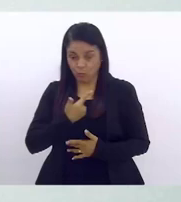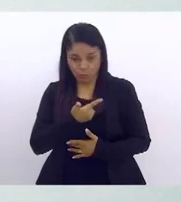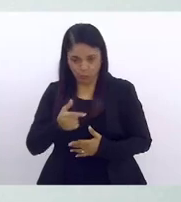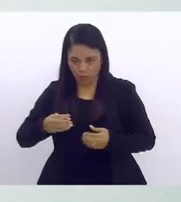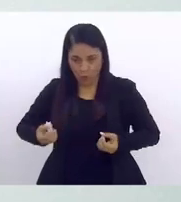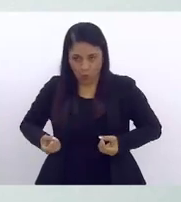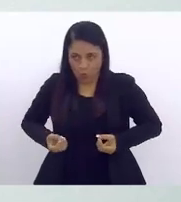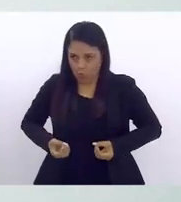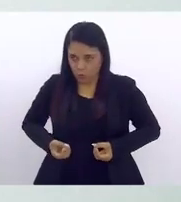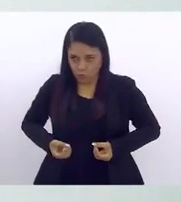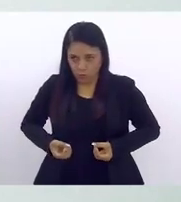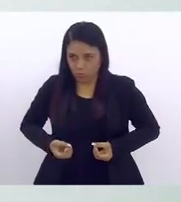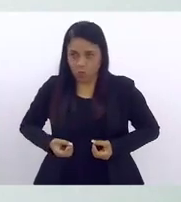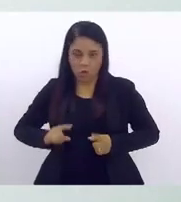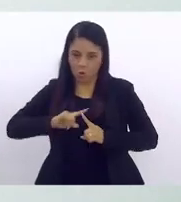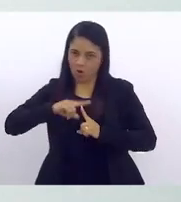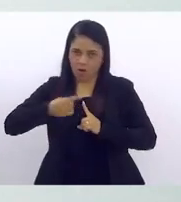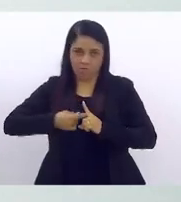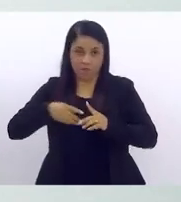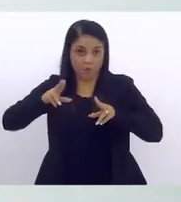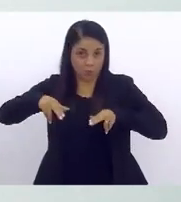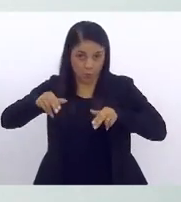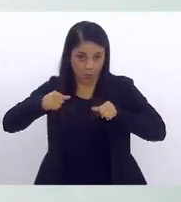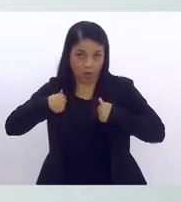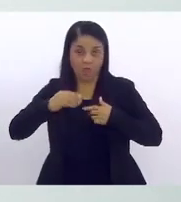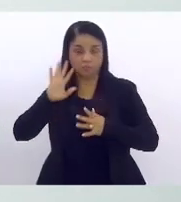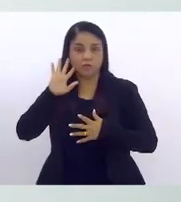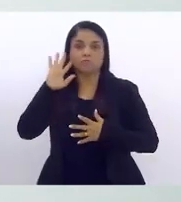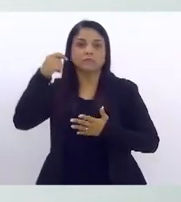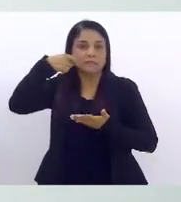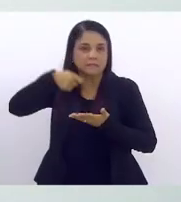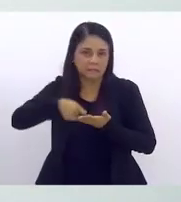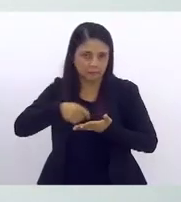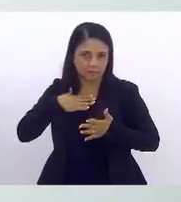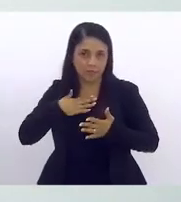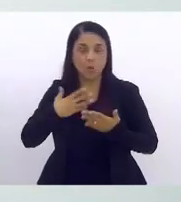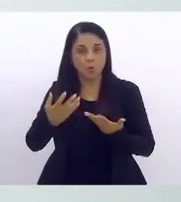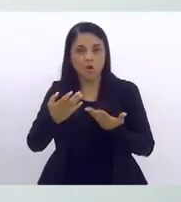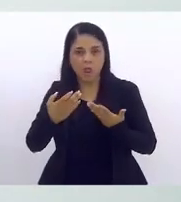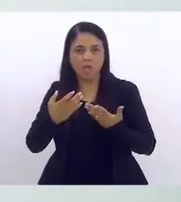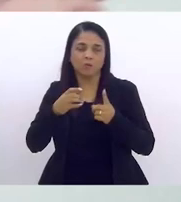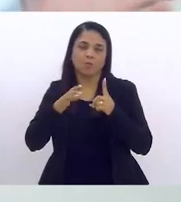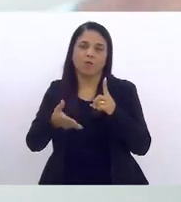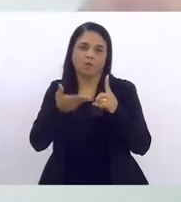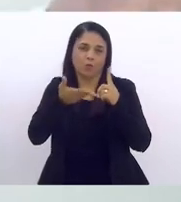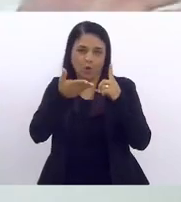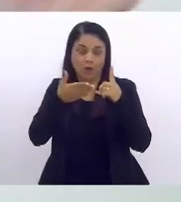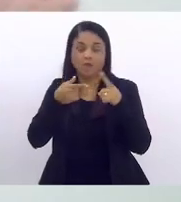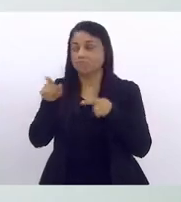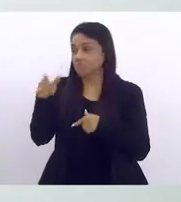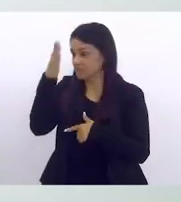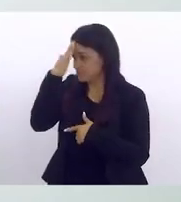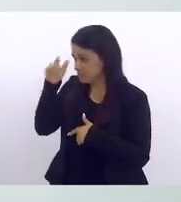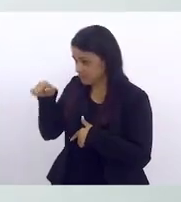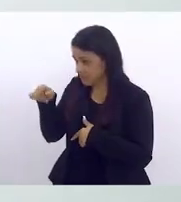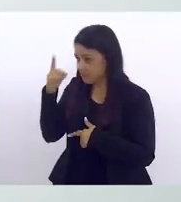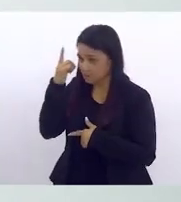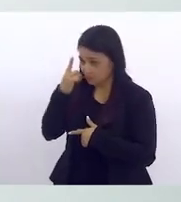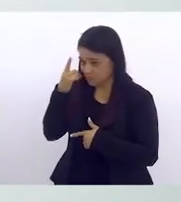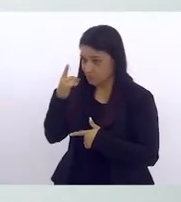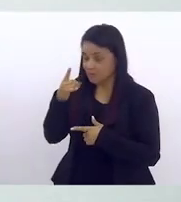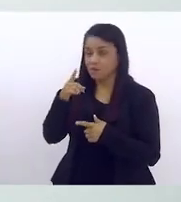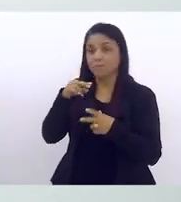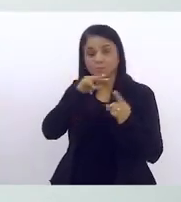e jamais vou engravidar, eu já tomei uma decisão na minha vida: eu quero ter uma doula. Não sei se o senhor sabe, deputado, hoje a